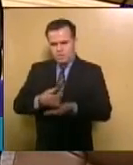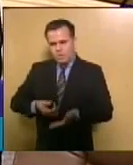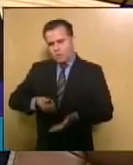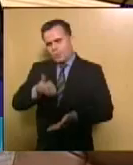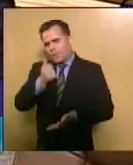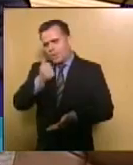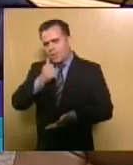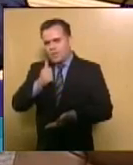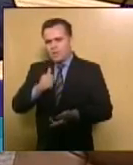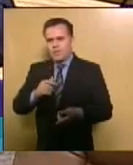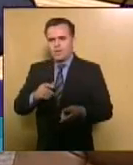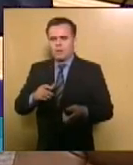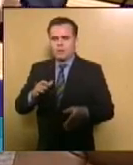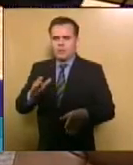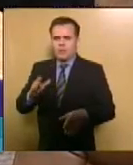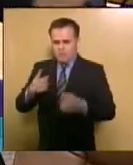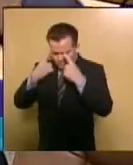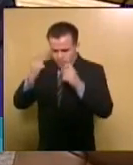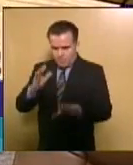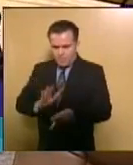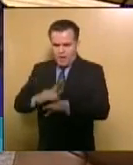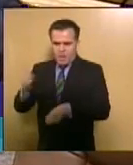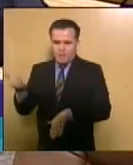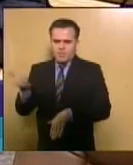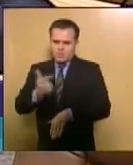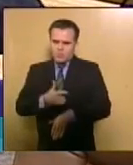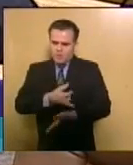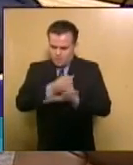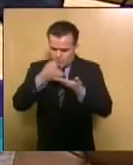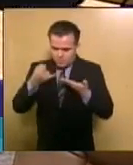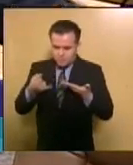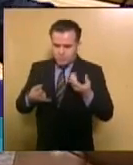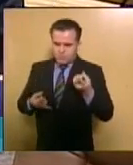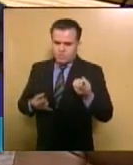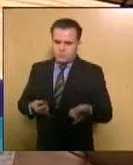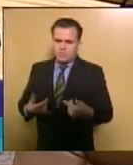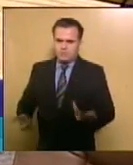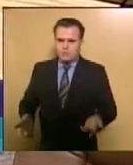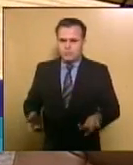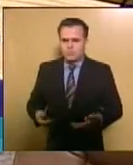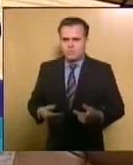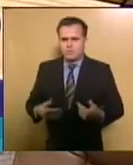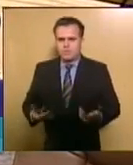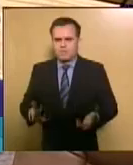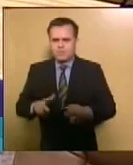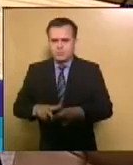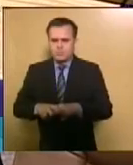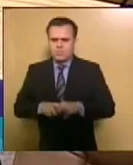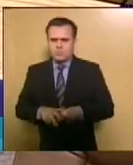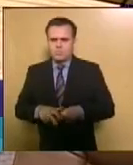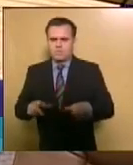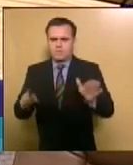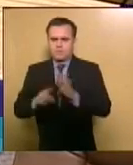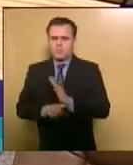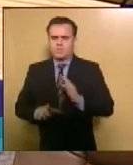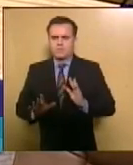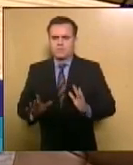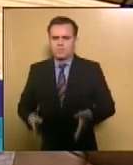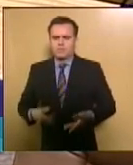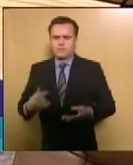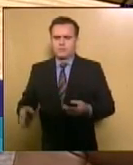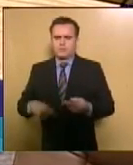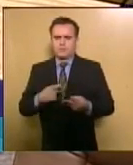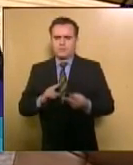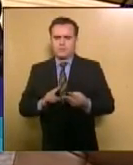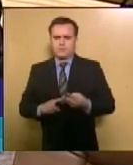violência muito mais do que determinadas substâncias ilícitas proibidas né Então essa é outra pergunta no eu